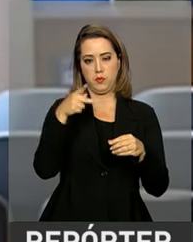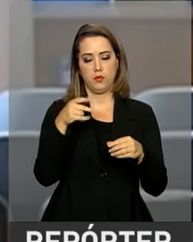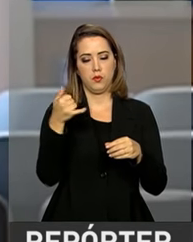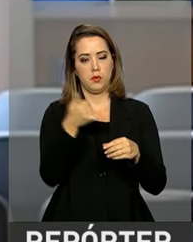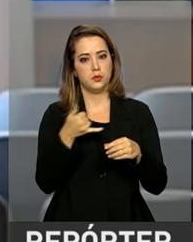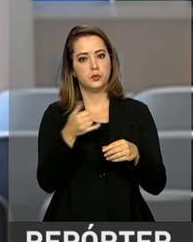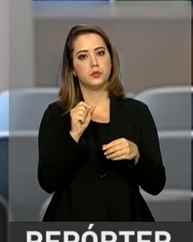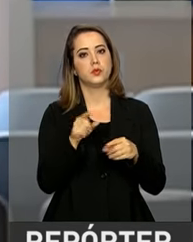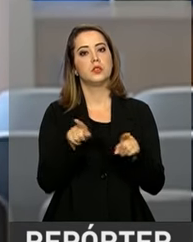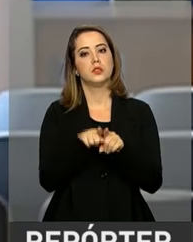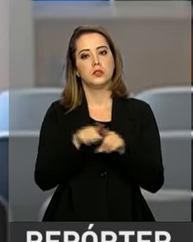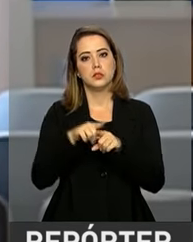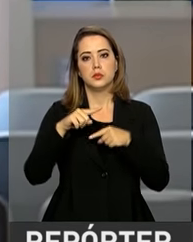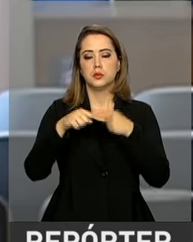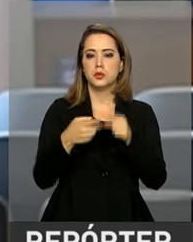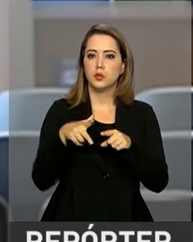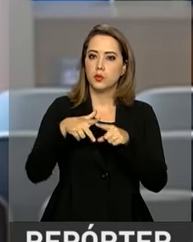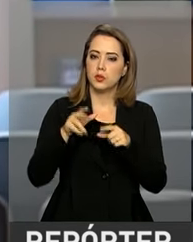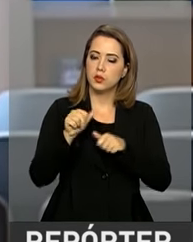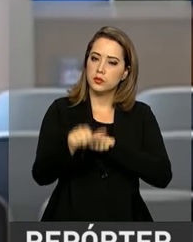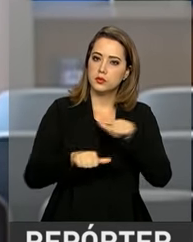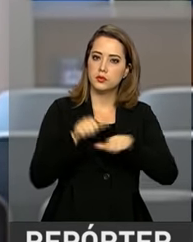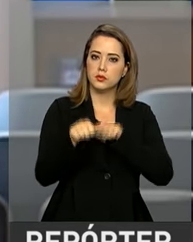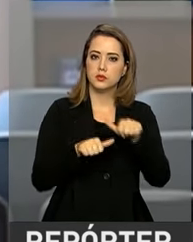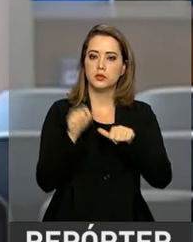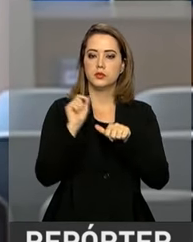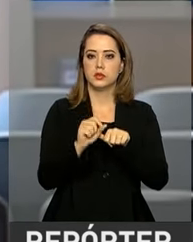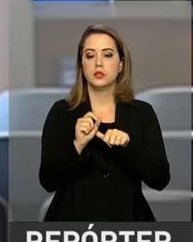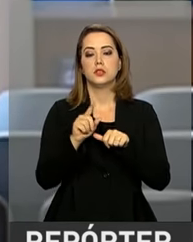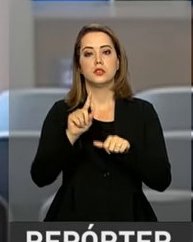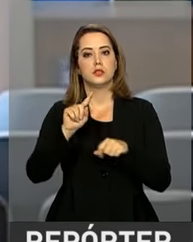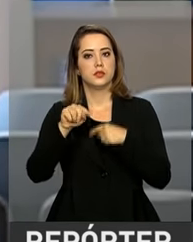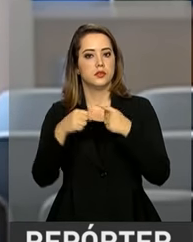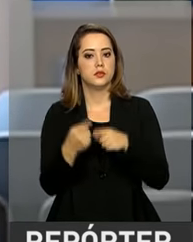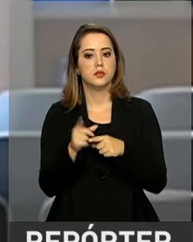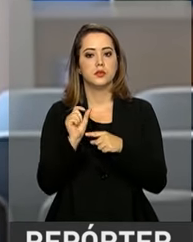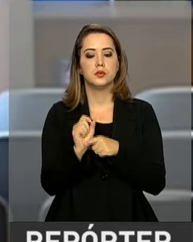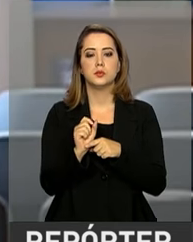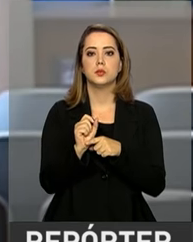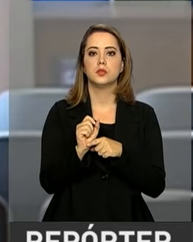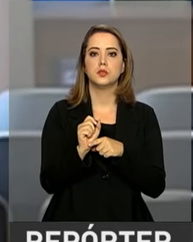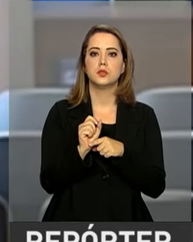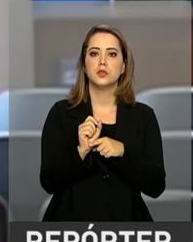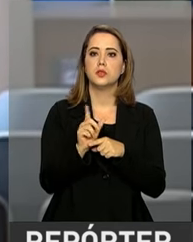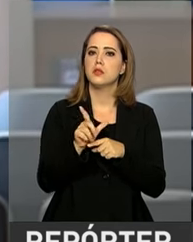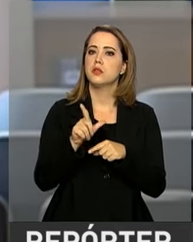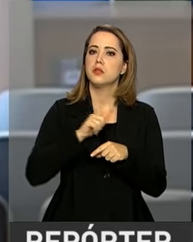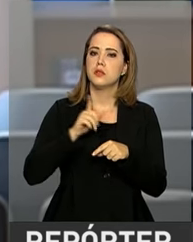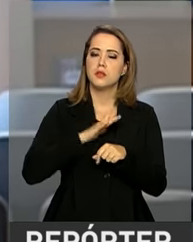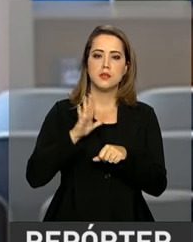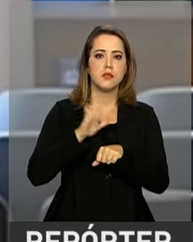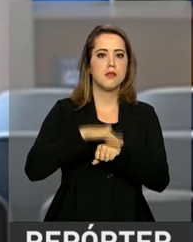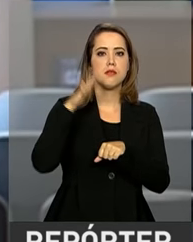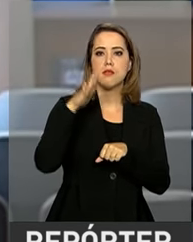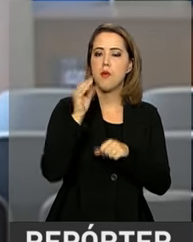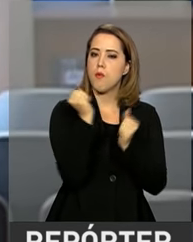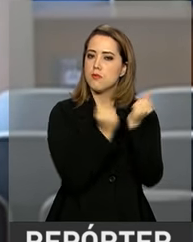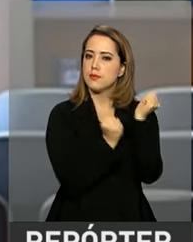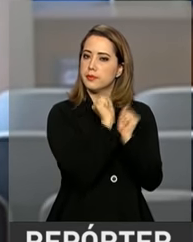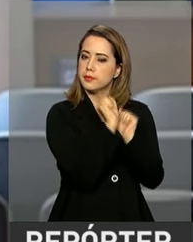é a transformação do petróleo nos produtos de mercado, eles têm mais uma lógica industrial,